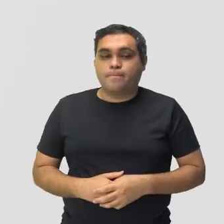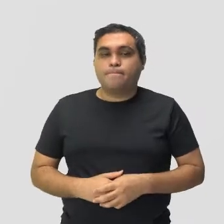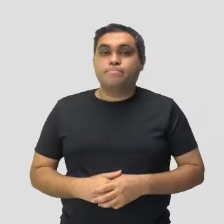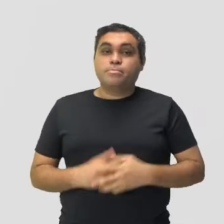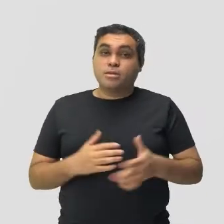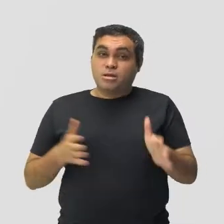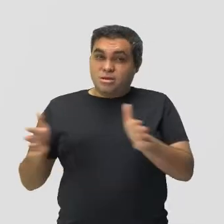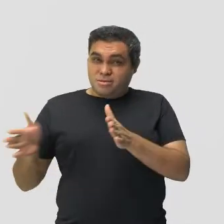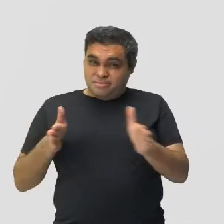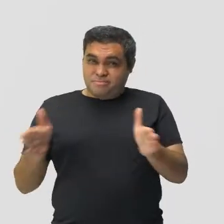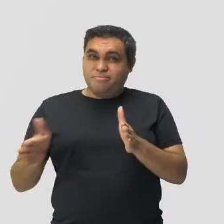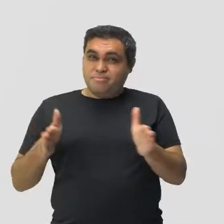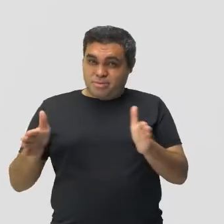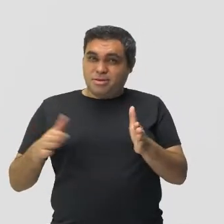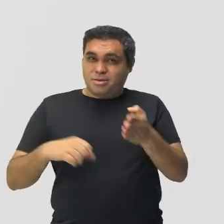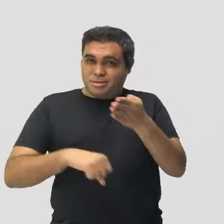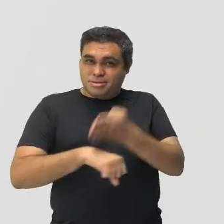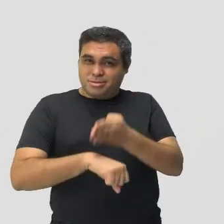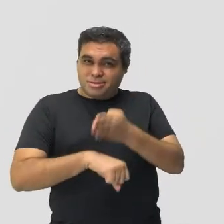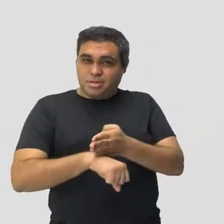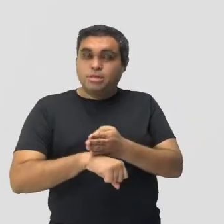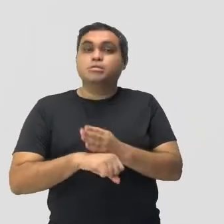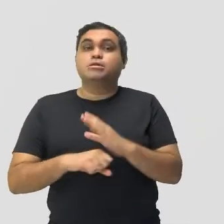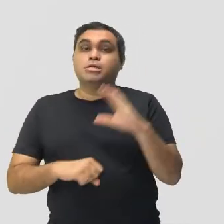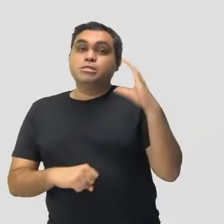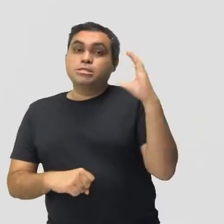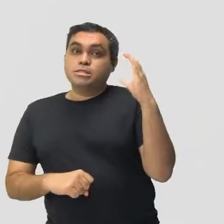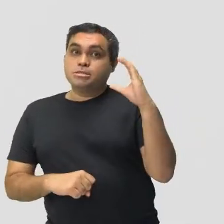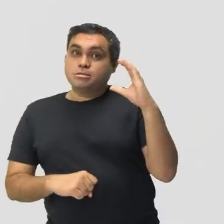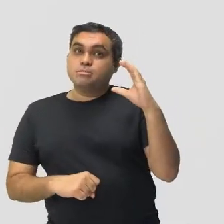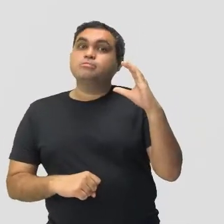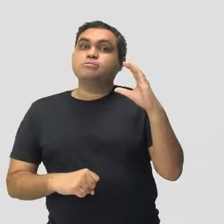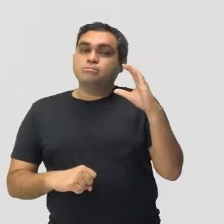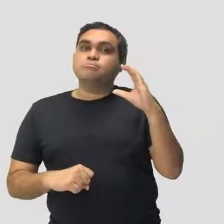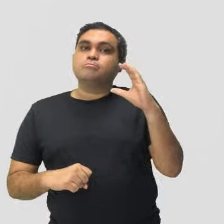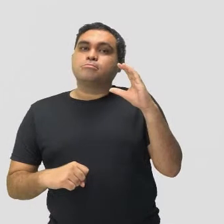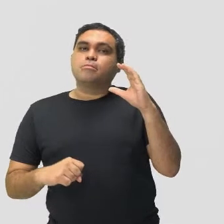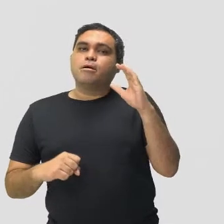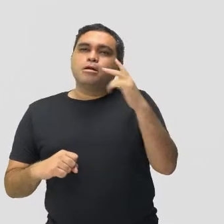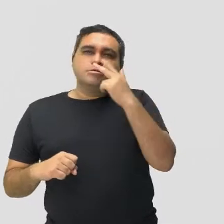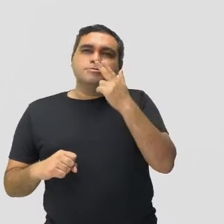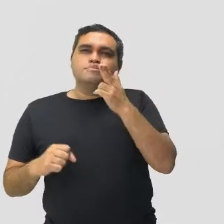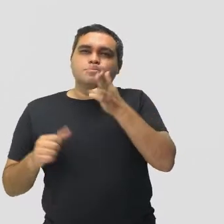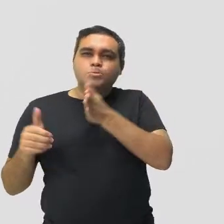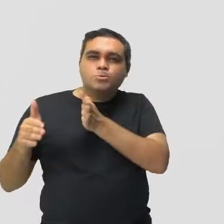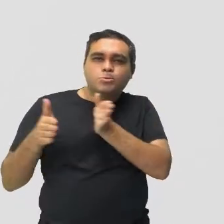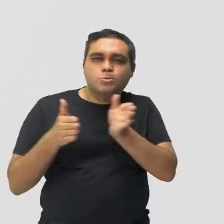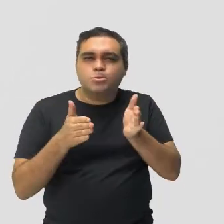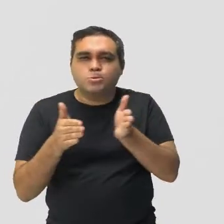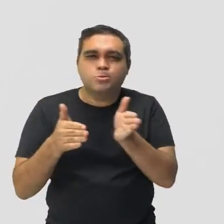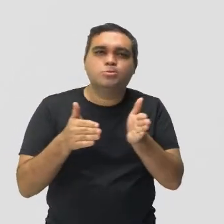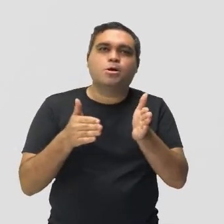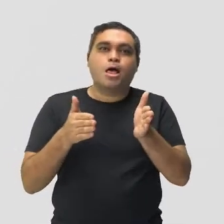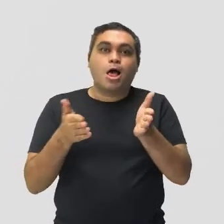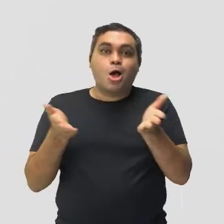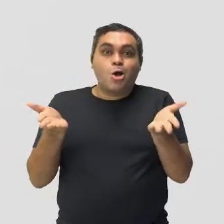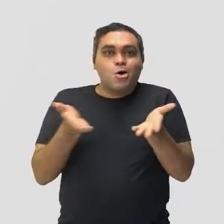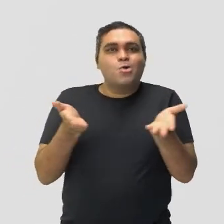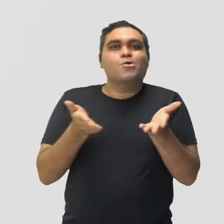ciência toma rumo ou assume os rumos da ciência atual, baseada em quê?